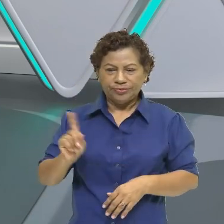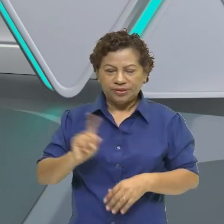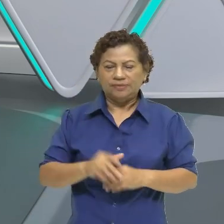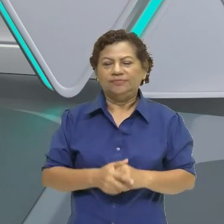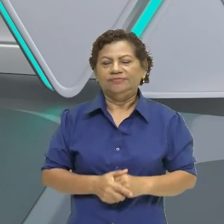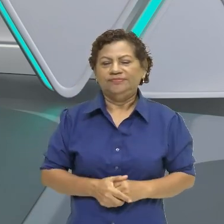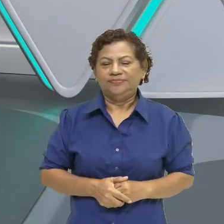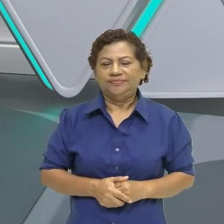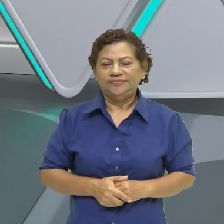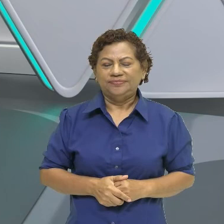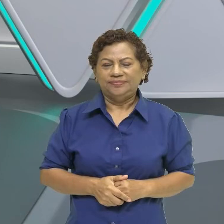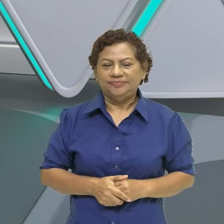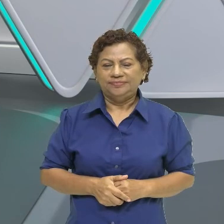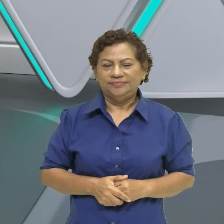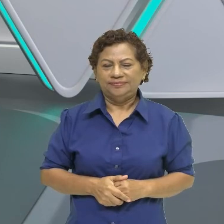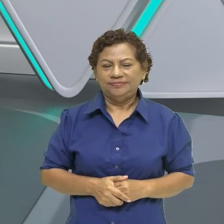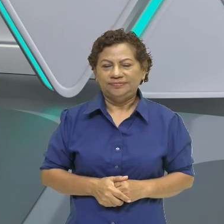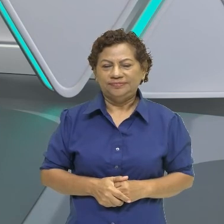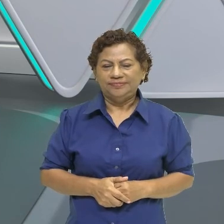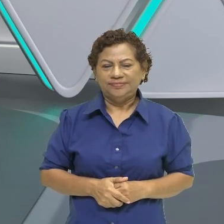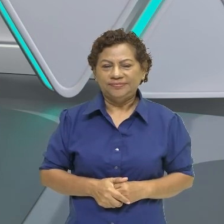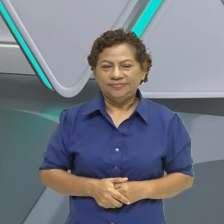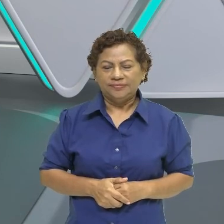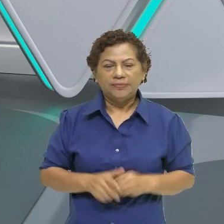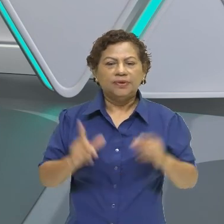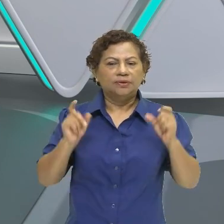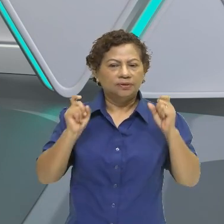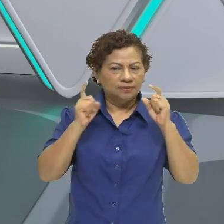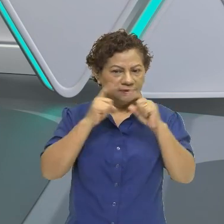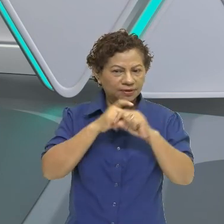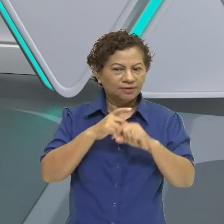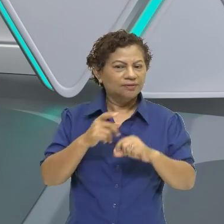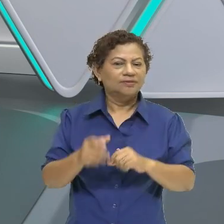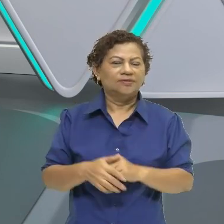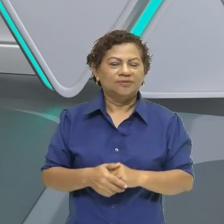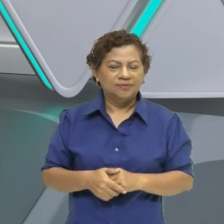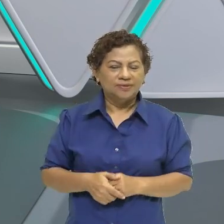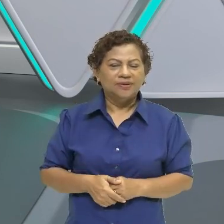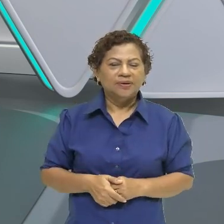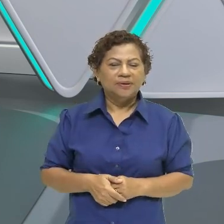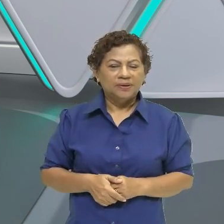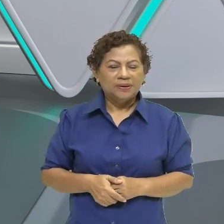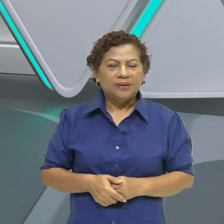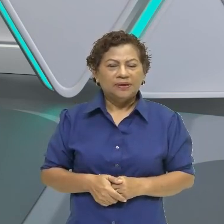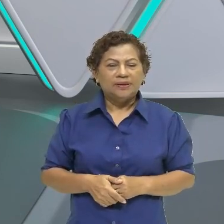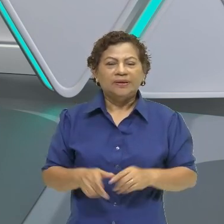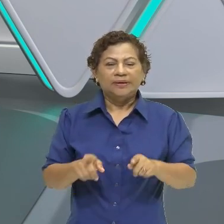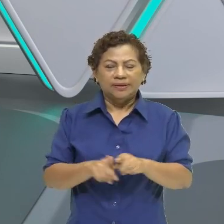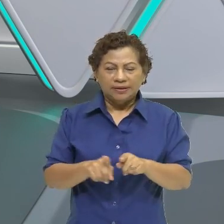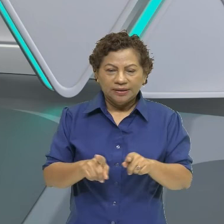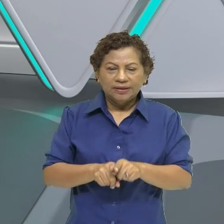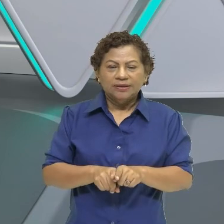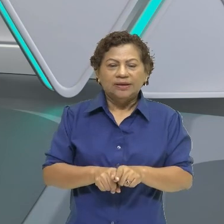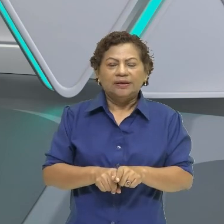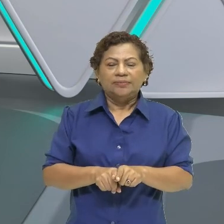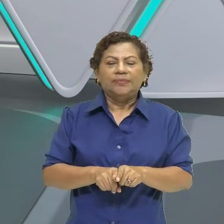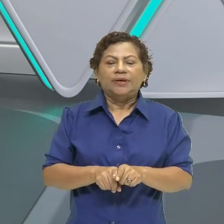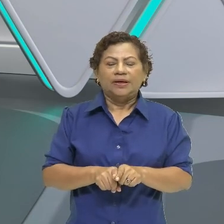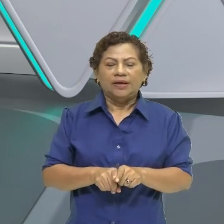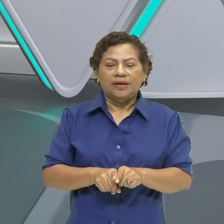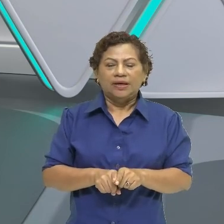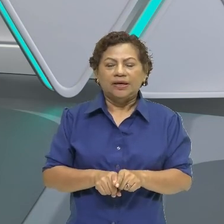beber água, porque você não vai sentir sede. Dificilmente. Interessante como o clima também, né? O seu entorno